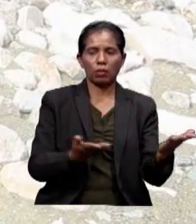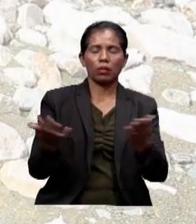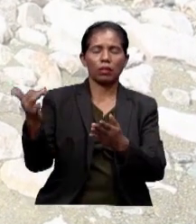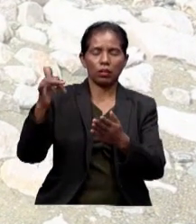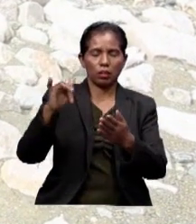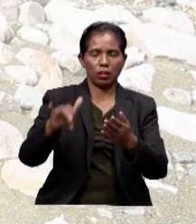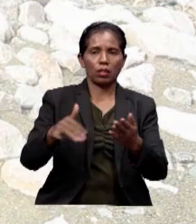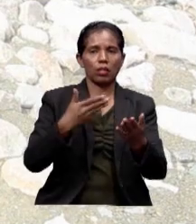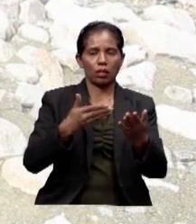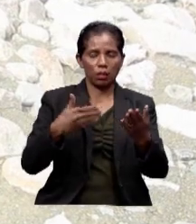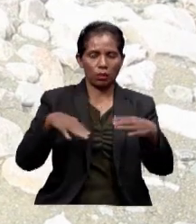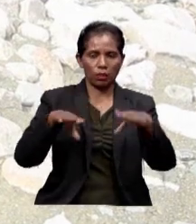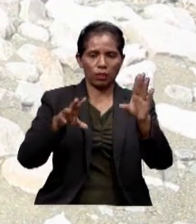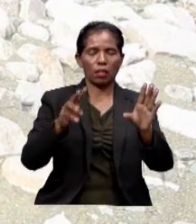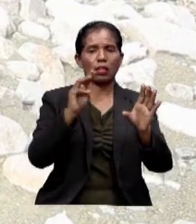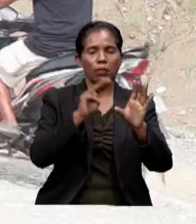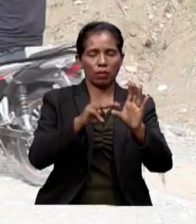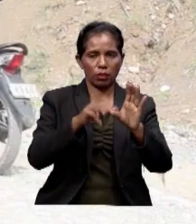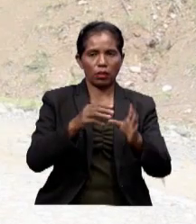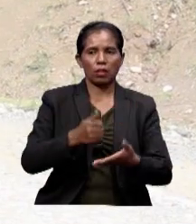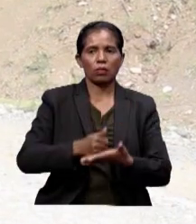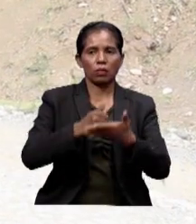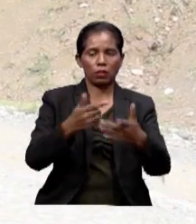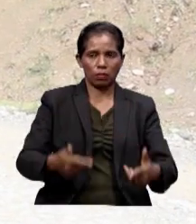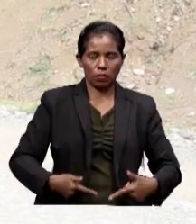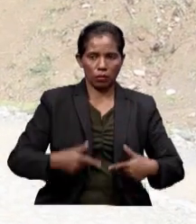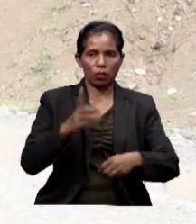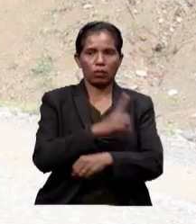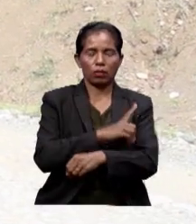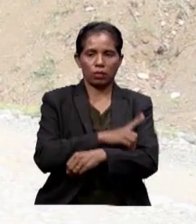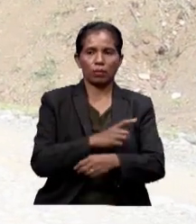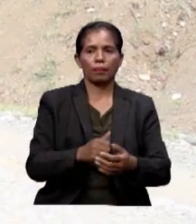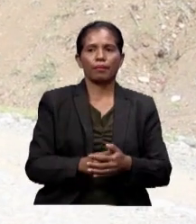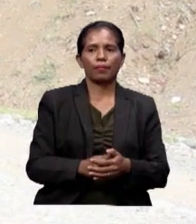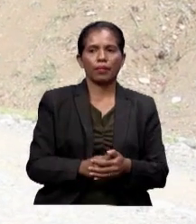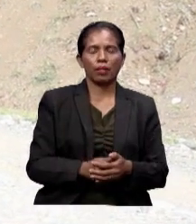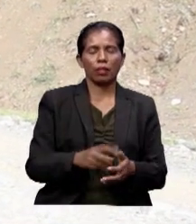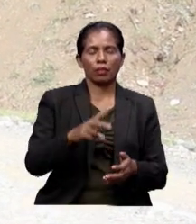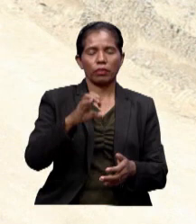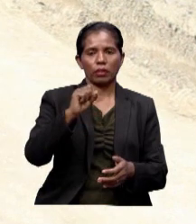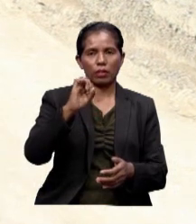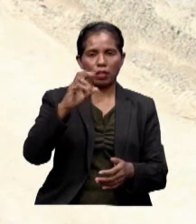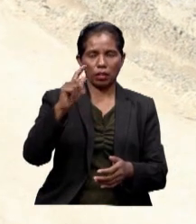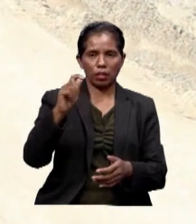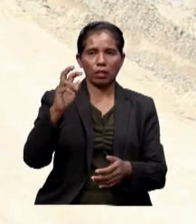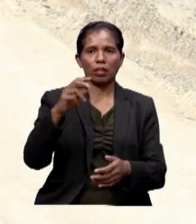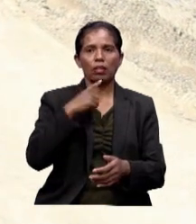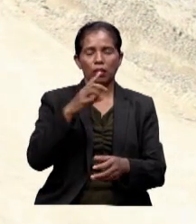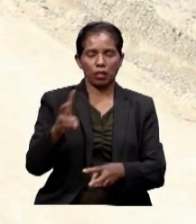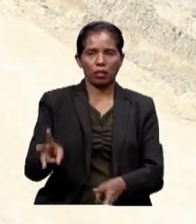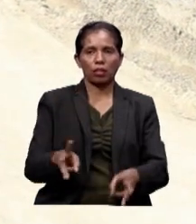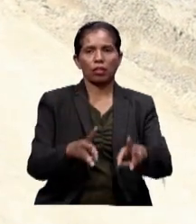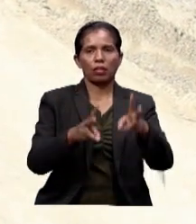produto Bafan e mercado, onde sustenta Mouris Loloron. Habitante Vicente Cárcere Sateten, estrada